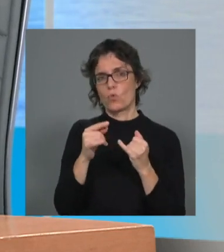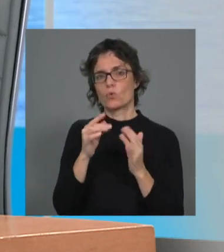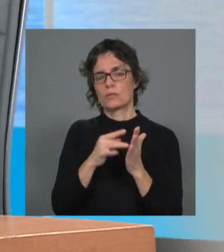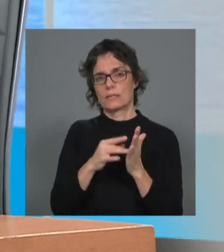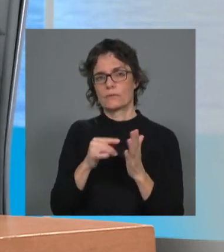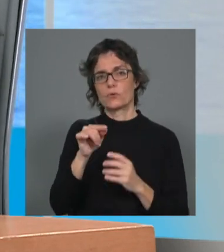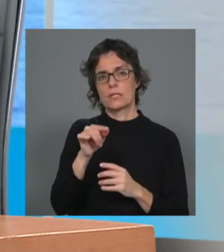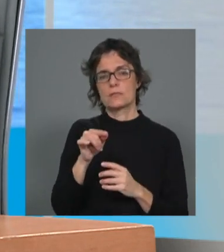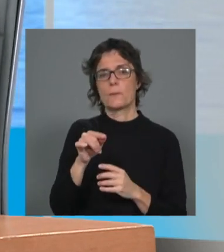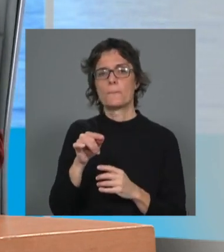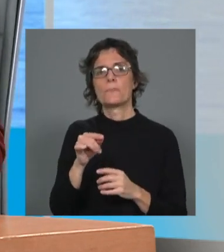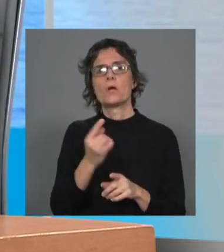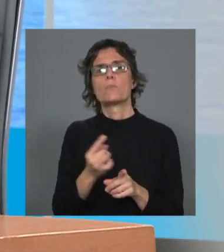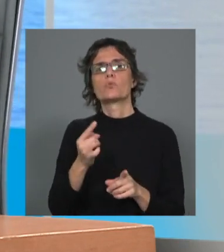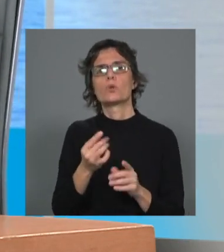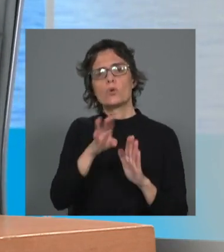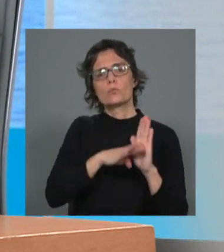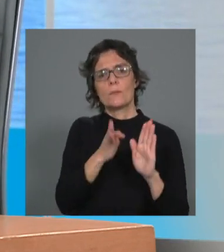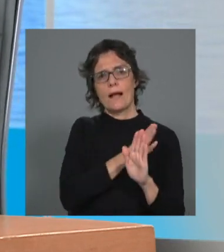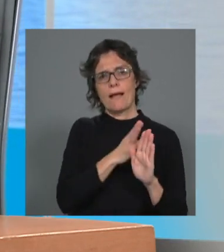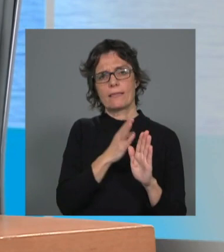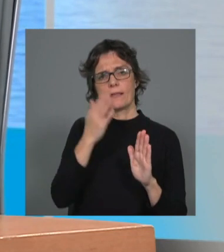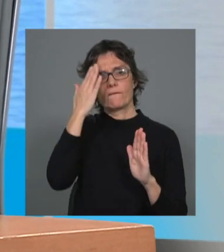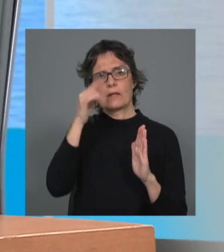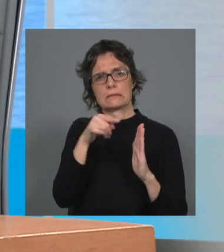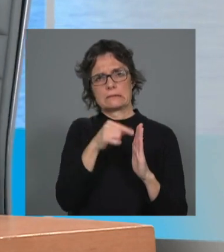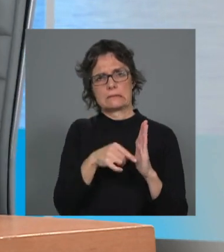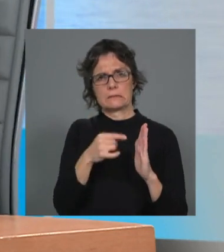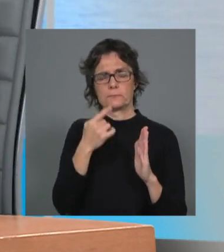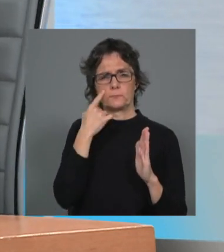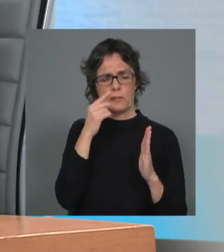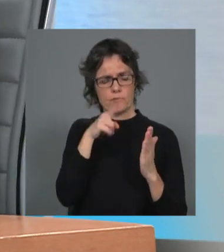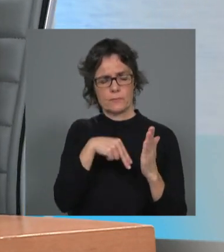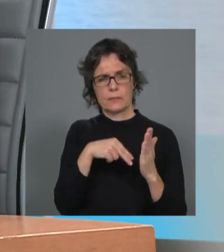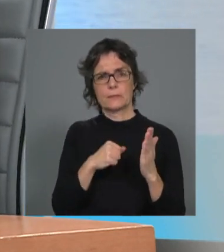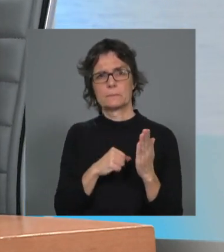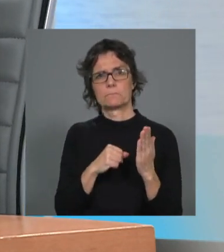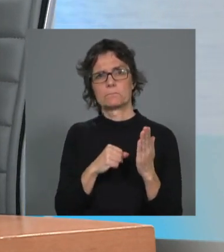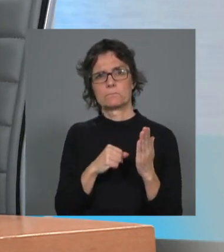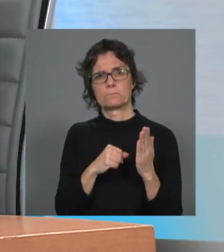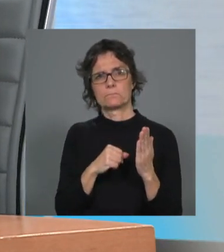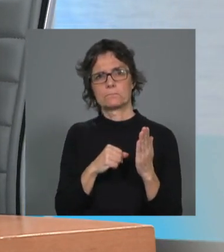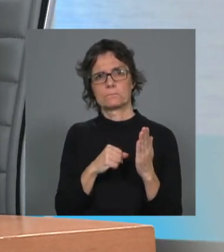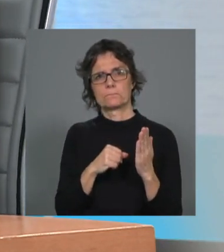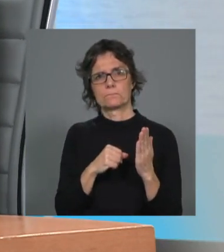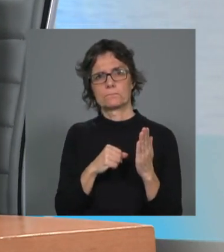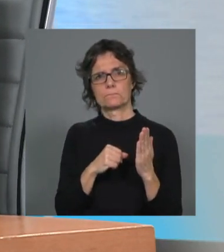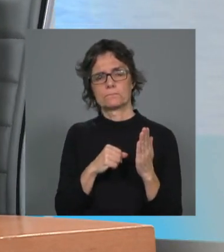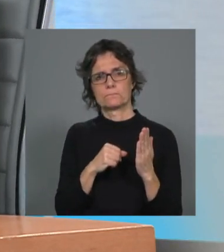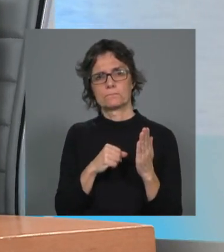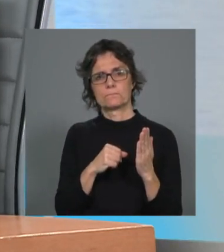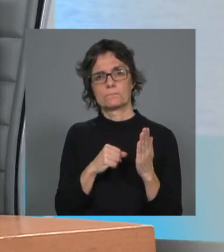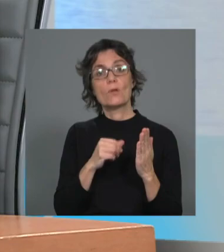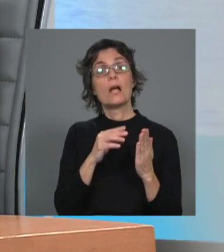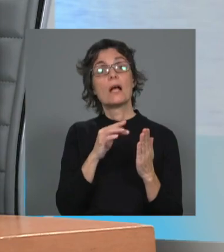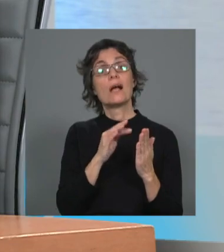Assentos, porque o que estava no programa, eu tenho aqui, agora...